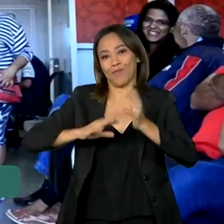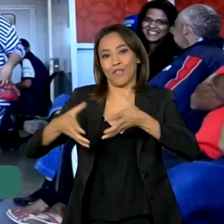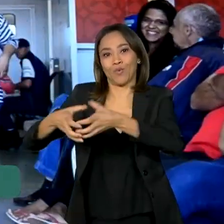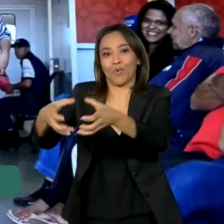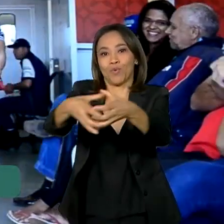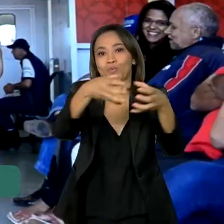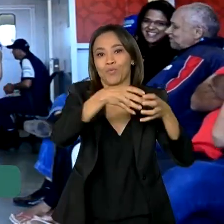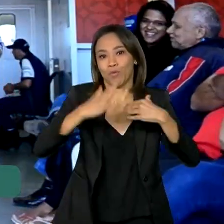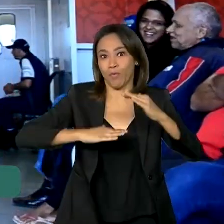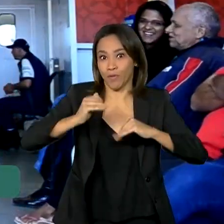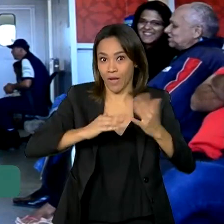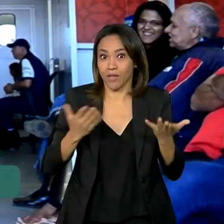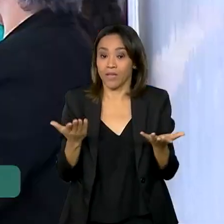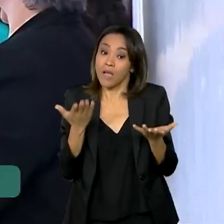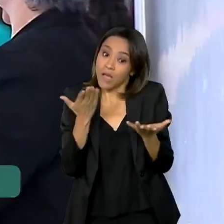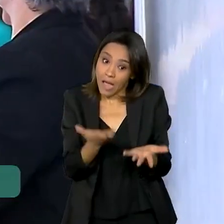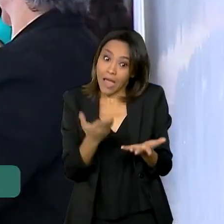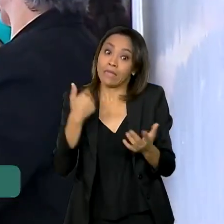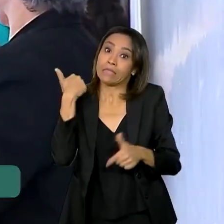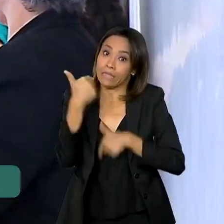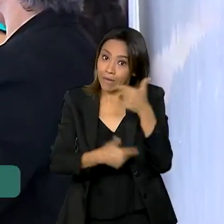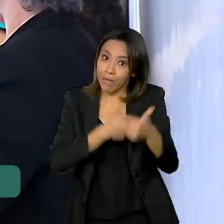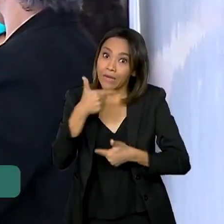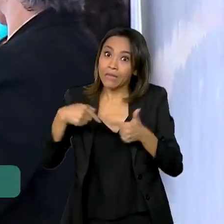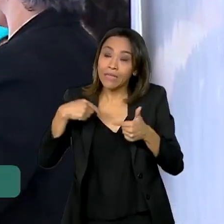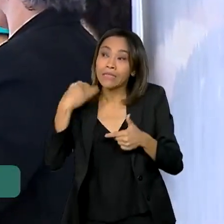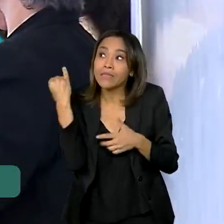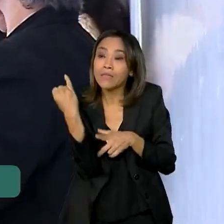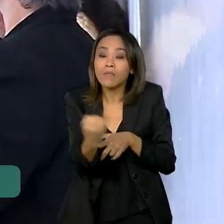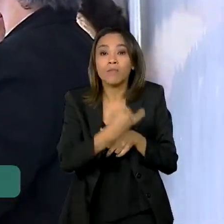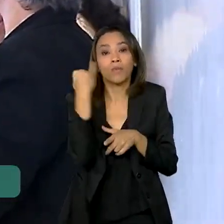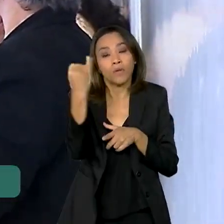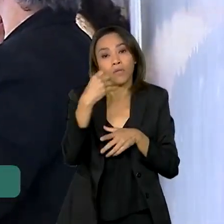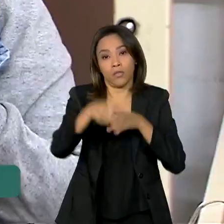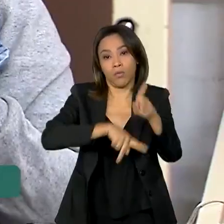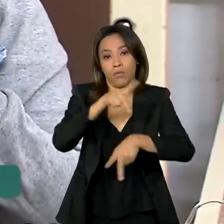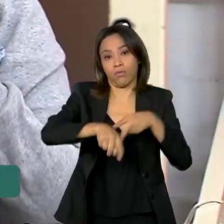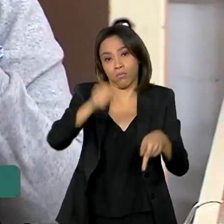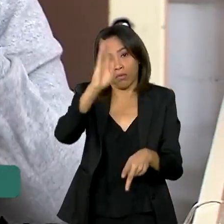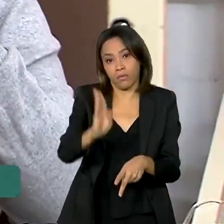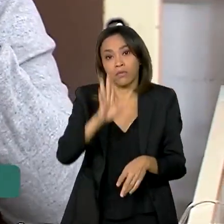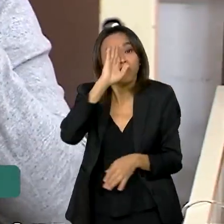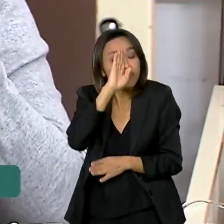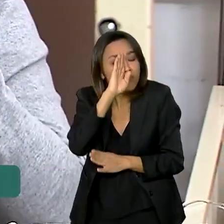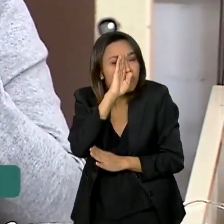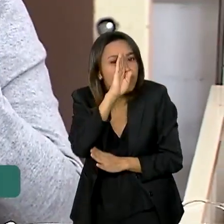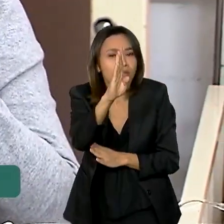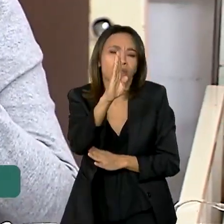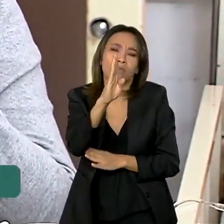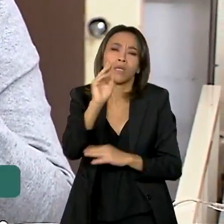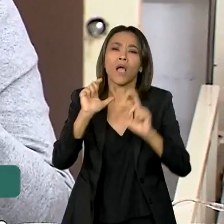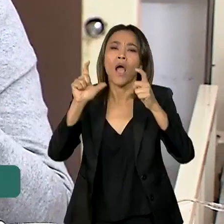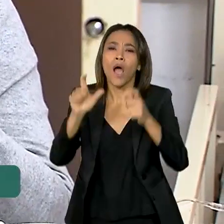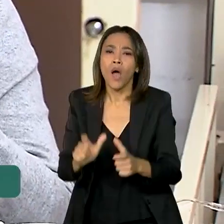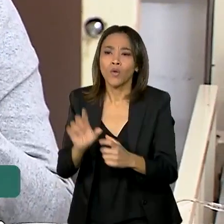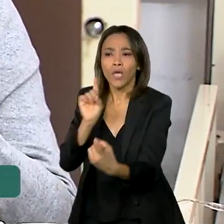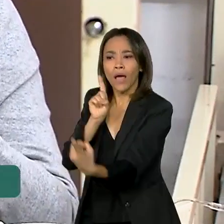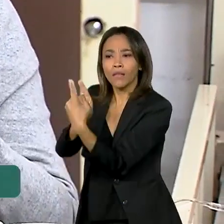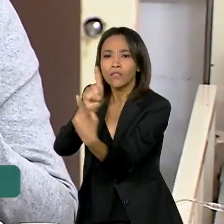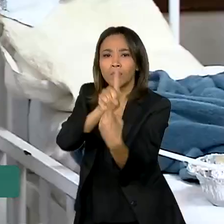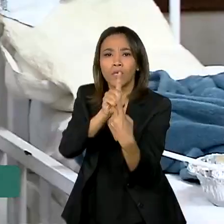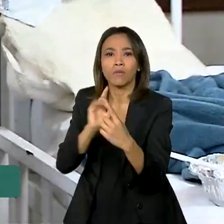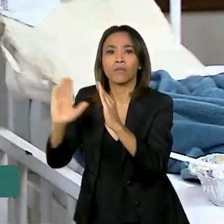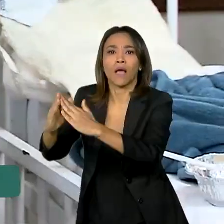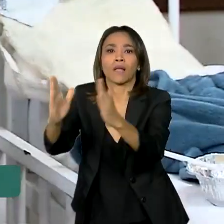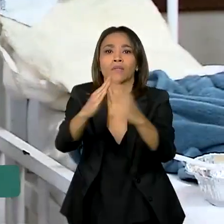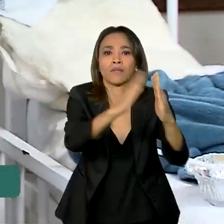Mas apesar de realizar um trabalho essencial para a população brasileira, principalmente nos atendimentos